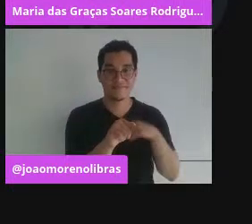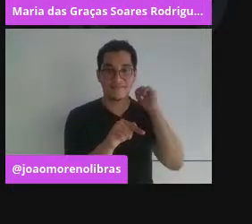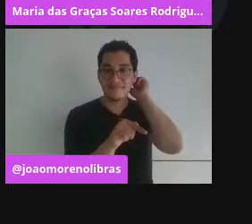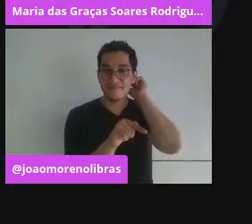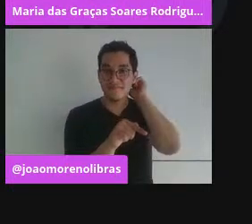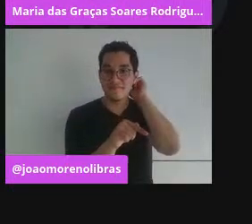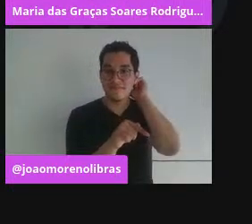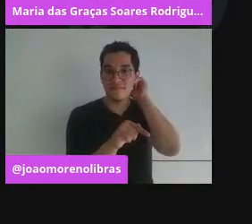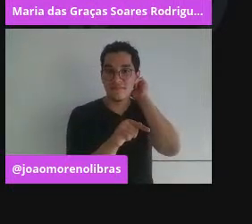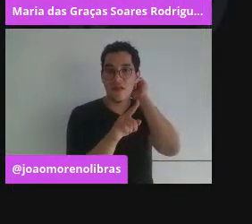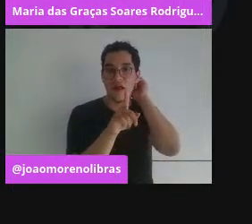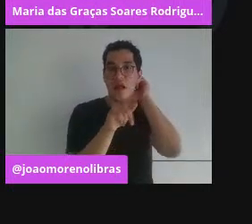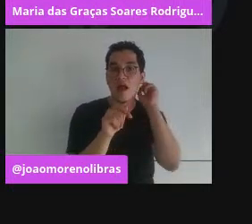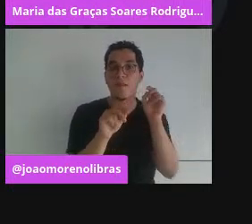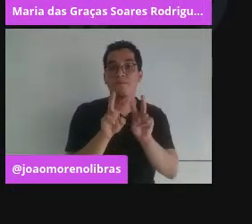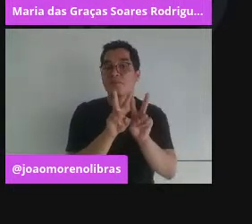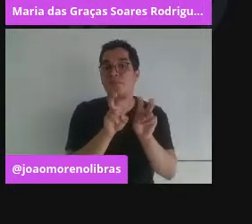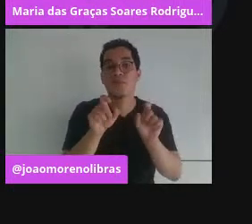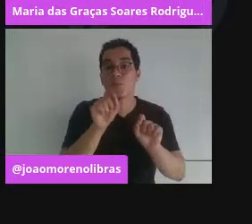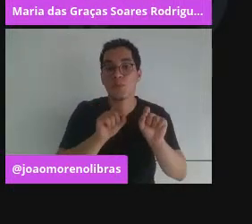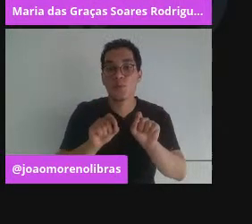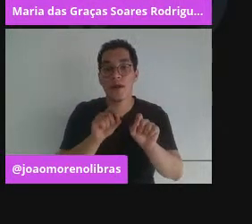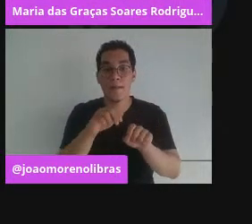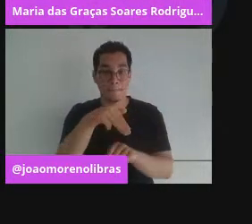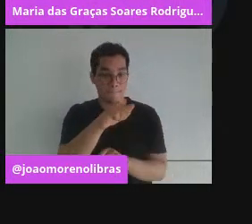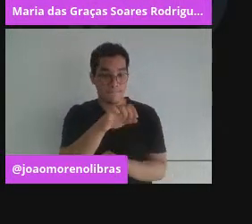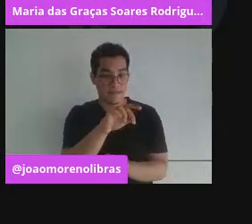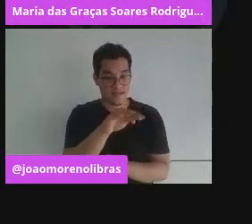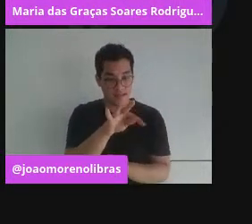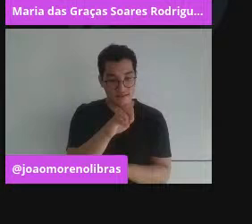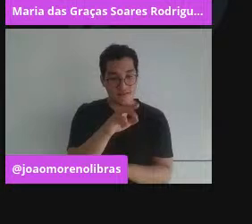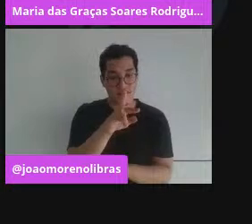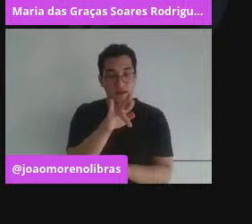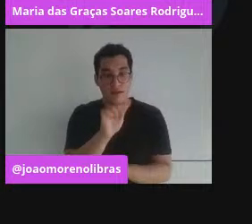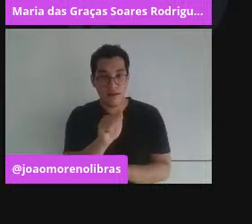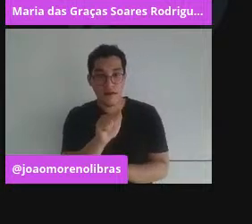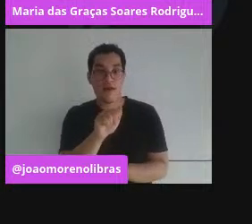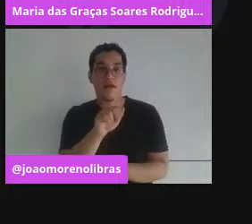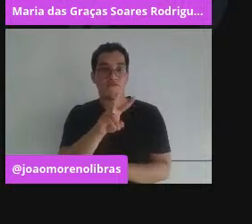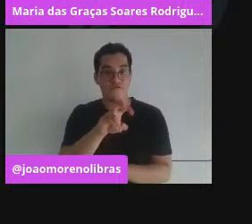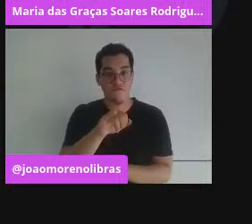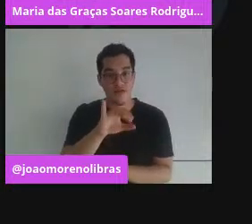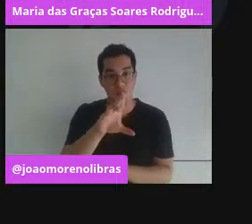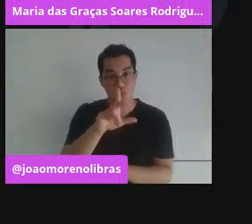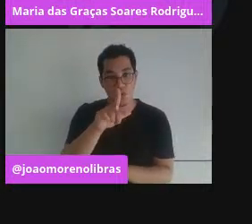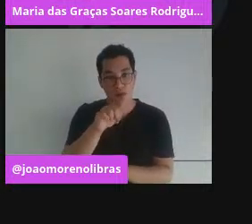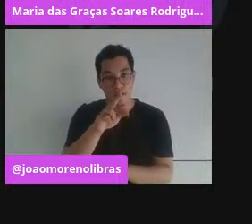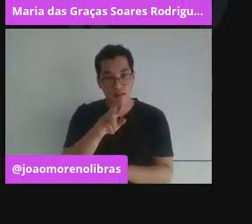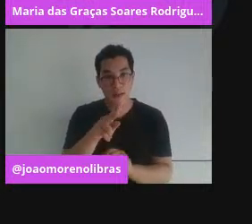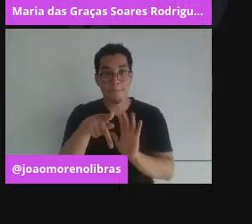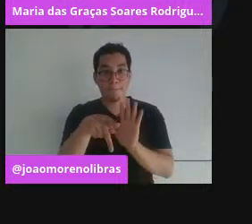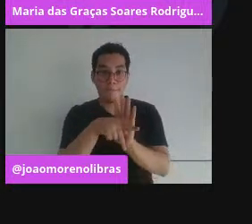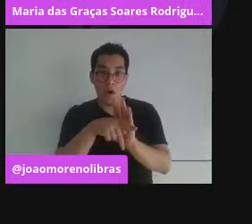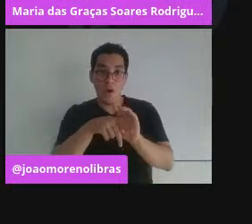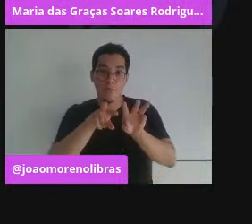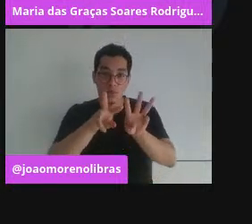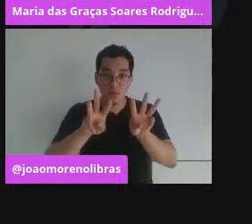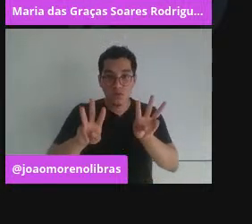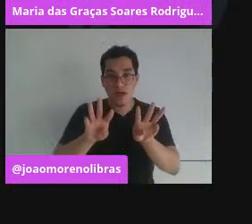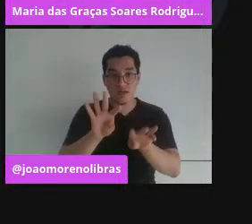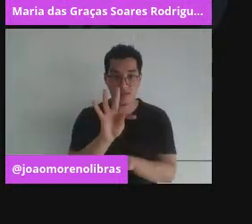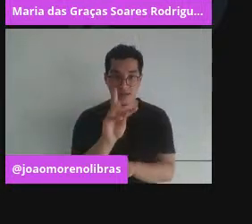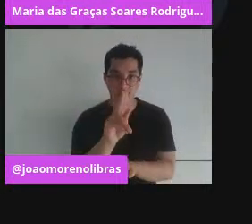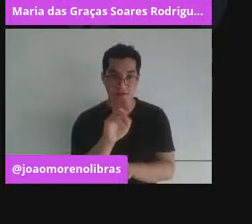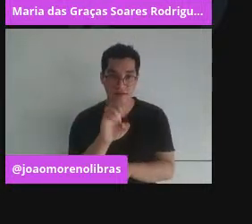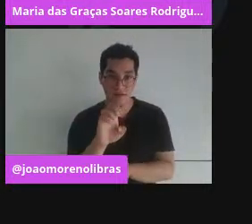retomam uma matéria veiculada no site The Intercept Brasil. É um site que todo mundo conhece bastante, né? O